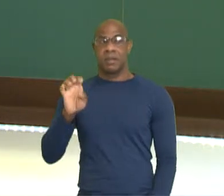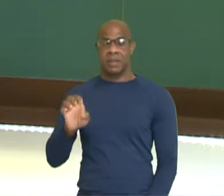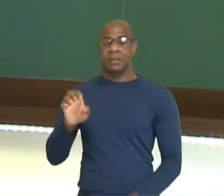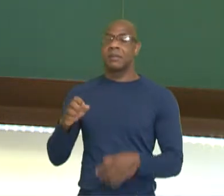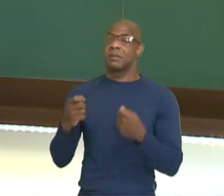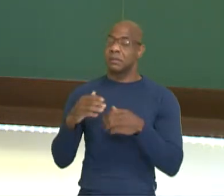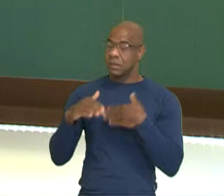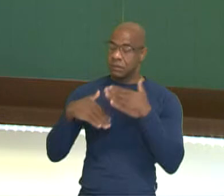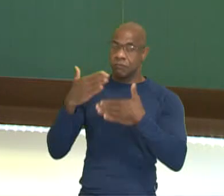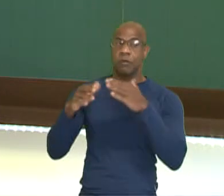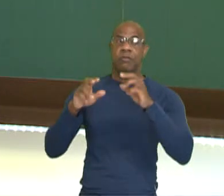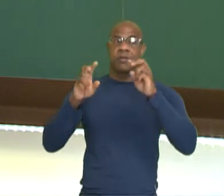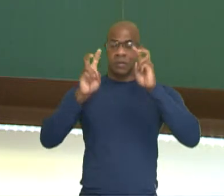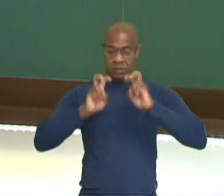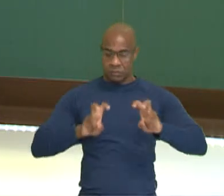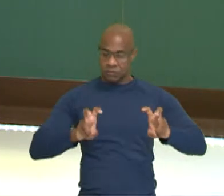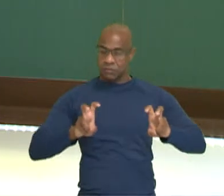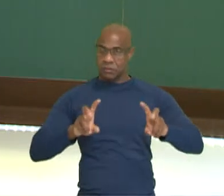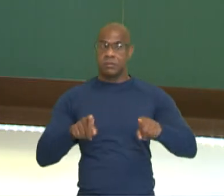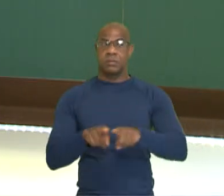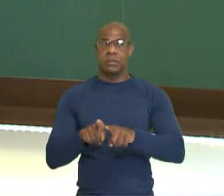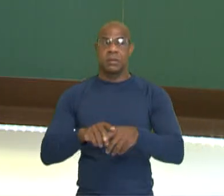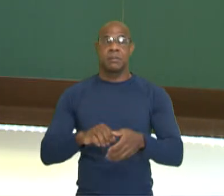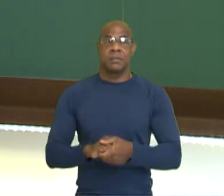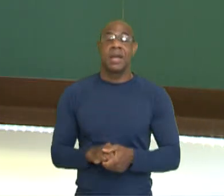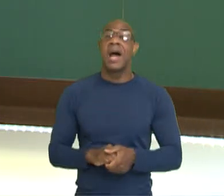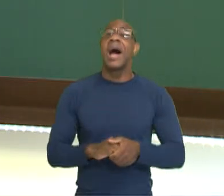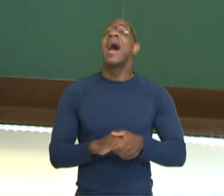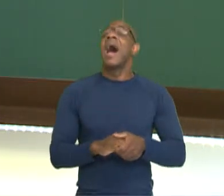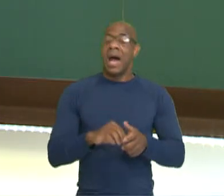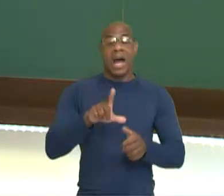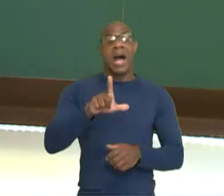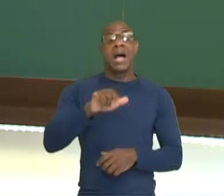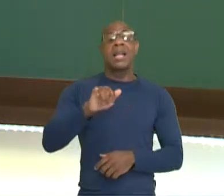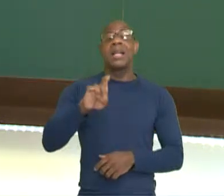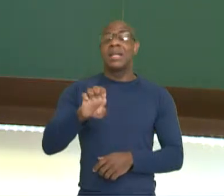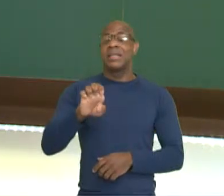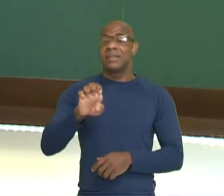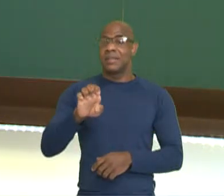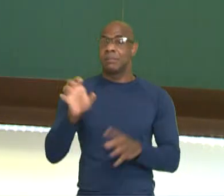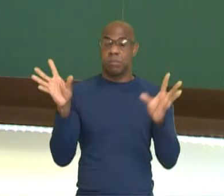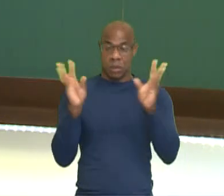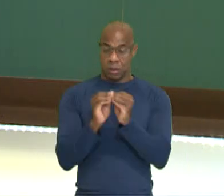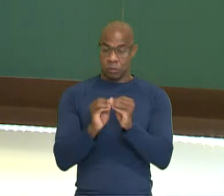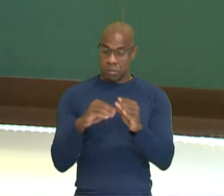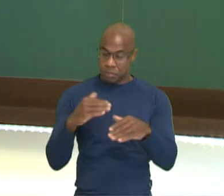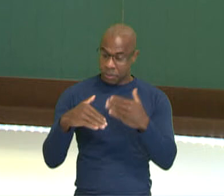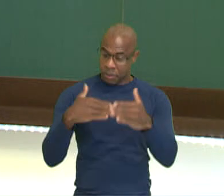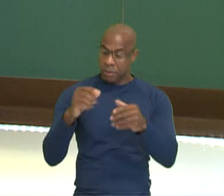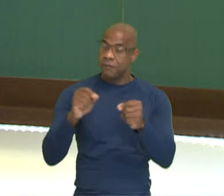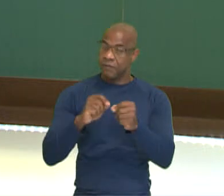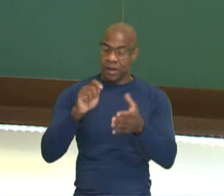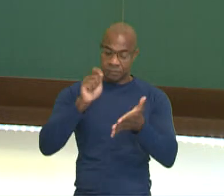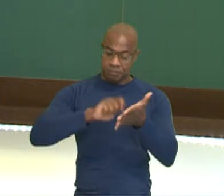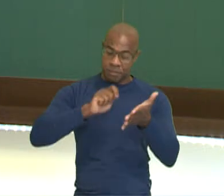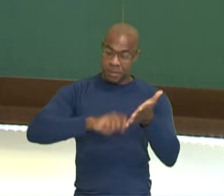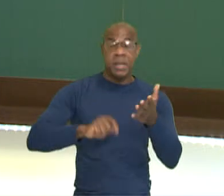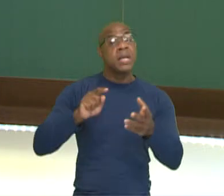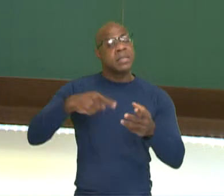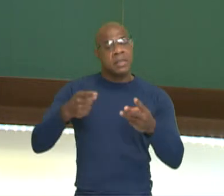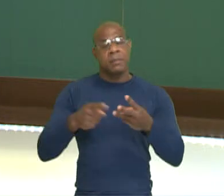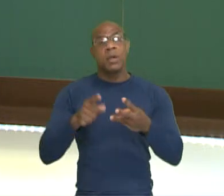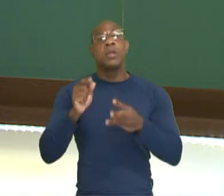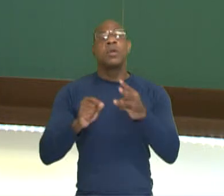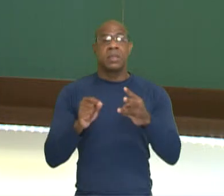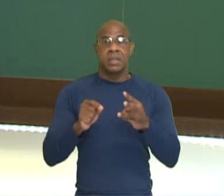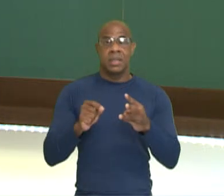passo. Aí elabore o lead, aquele resuminho bem bacana com a tua pesquisa, tudo que você colocou, e depois o